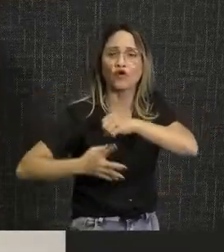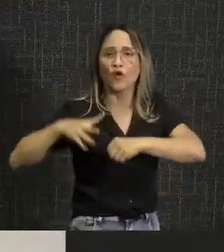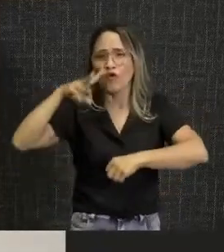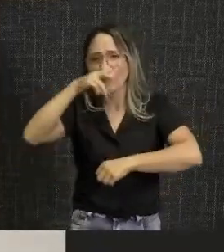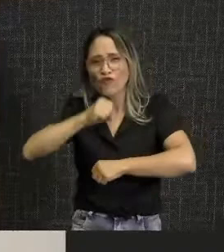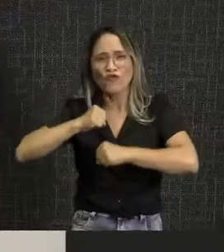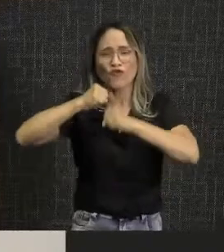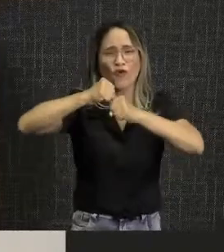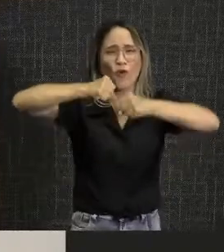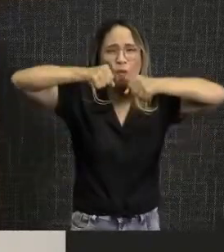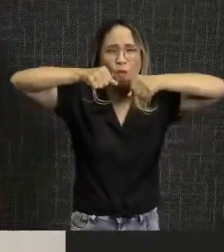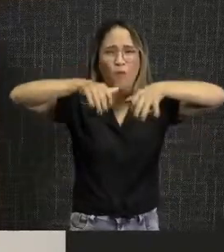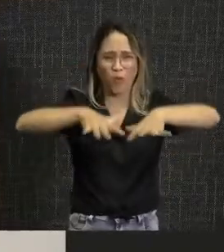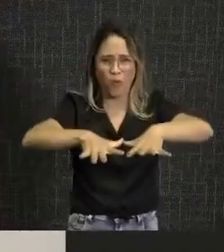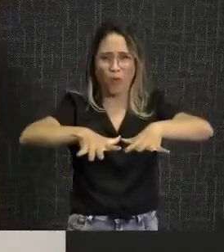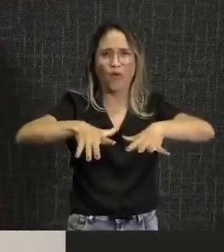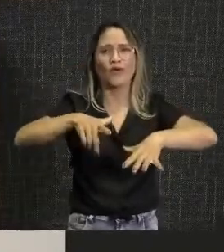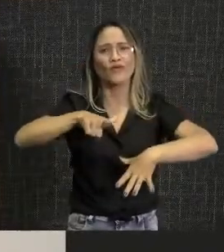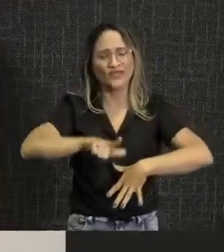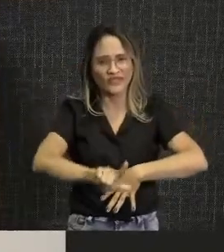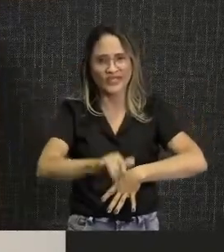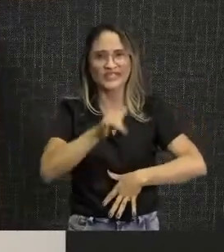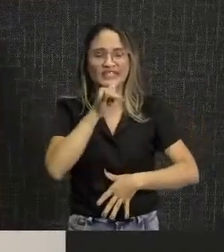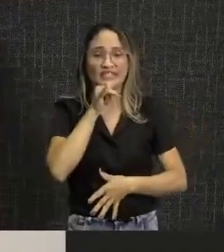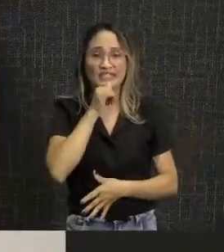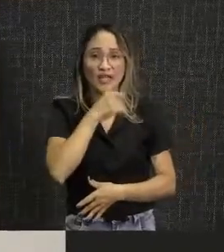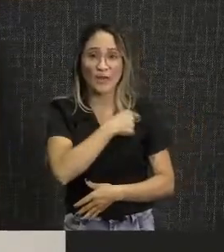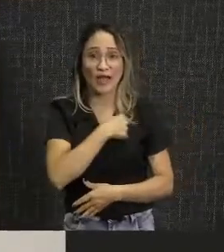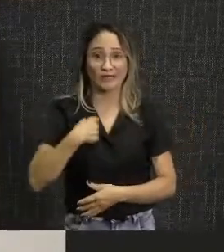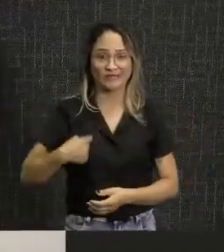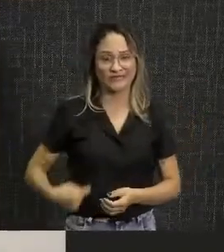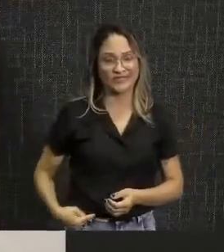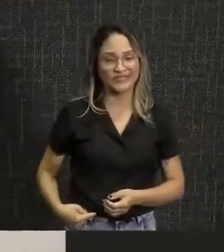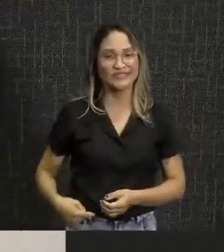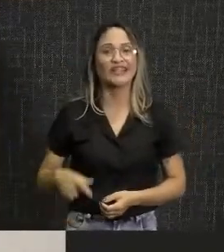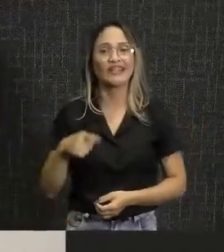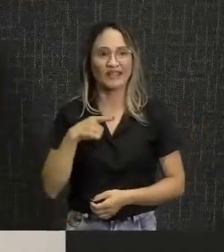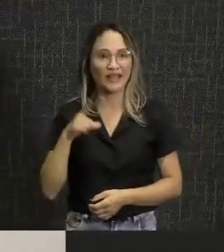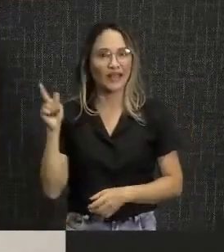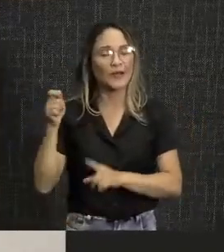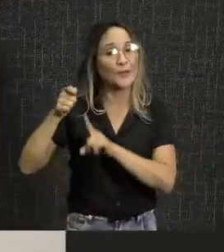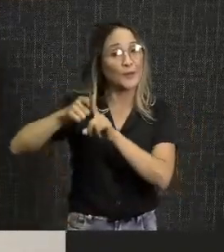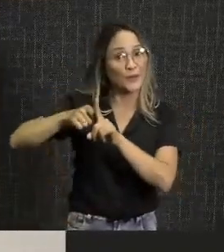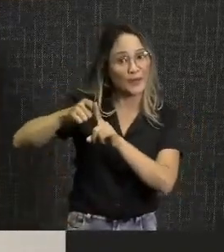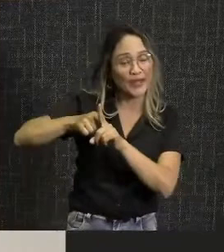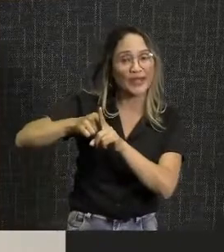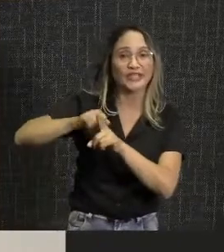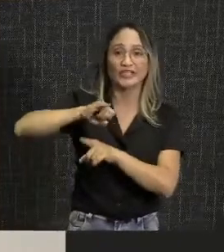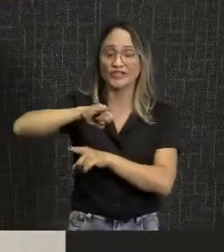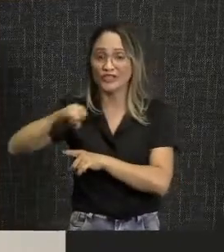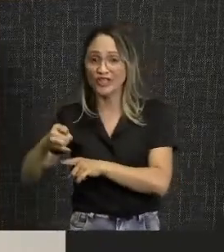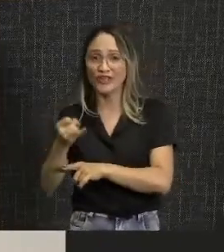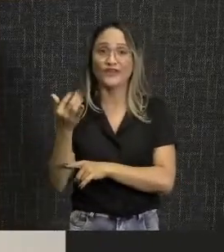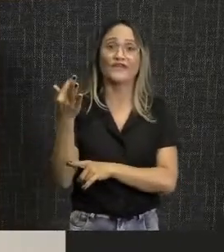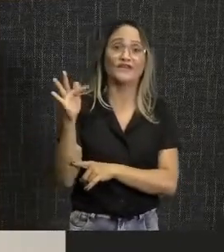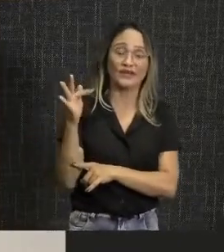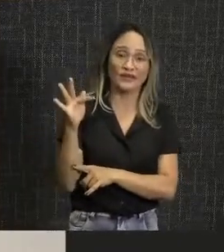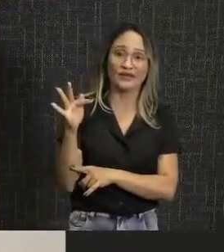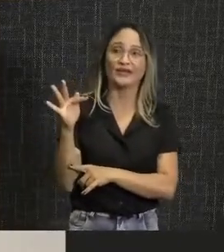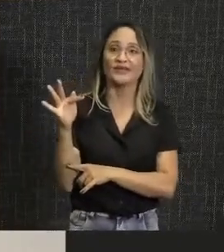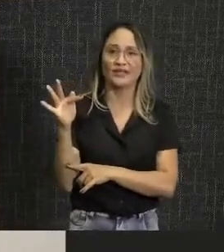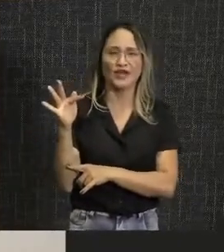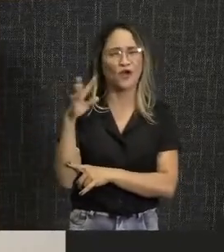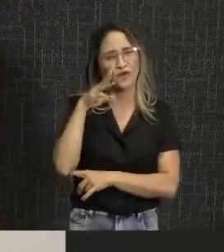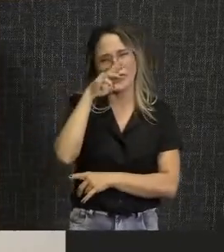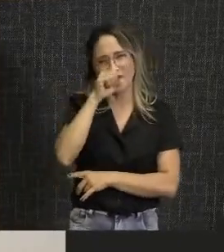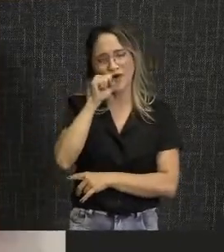pega ali a China começou tendo janeiro, fevereiro, foi muito forte ali, foi embora e não voltou na mesma intensidade.